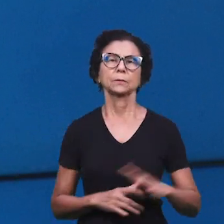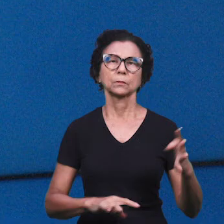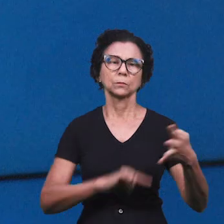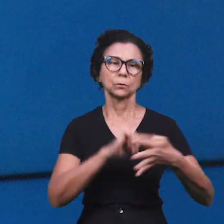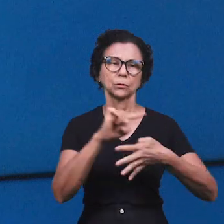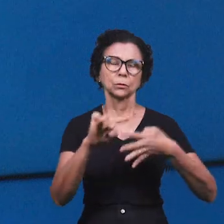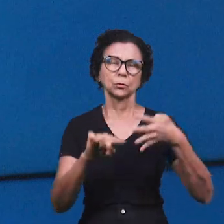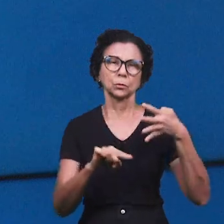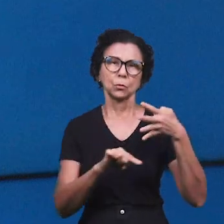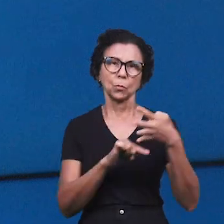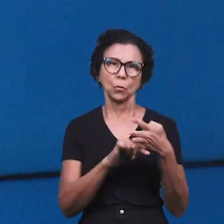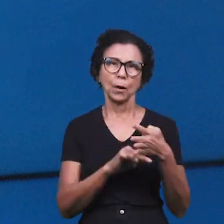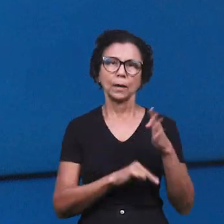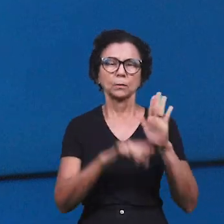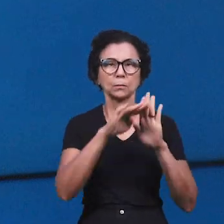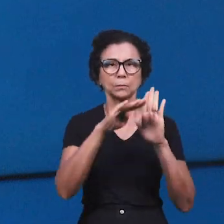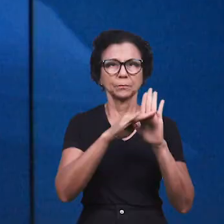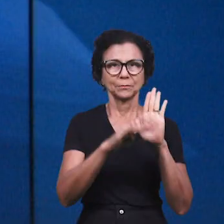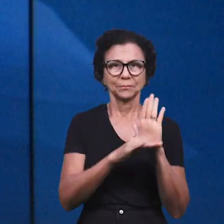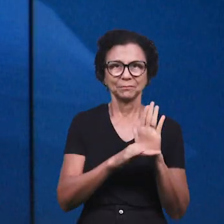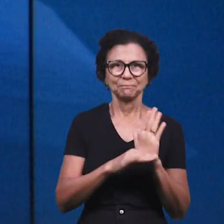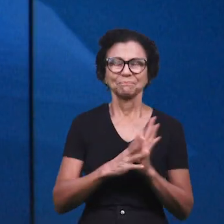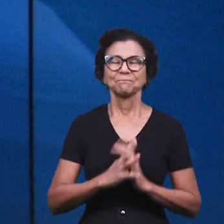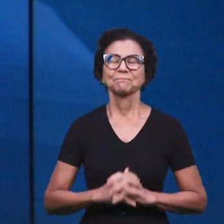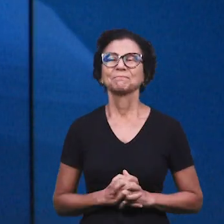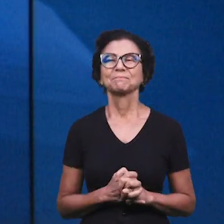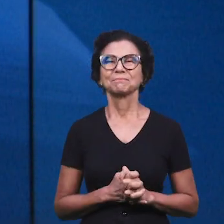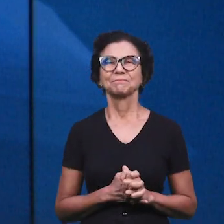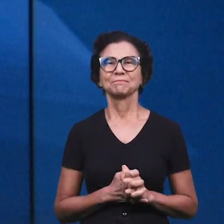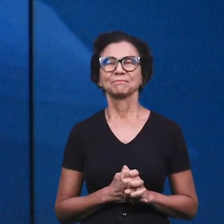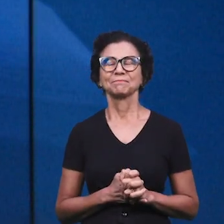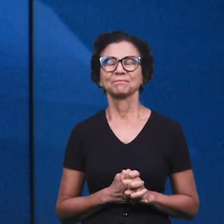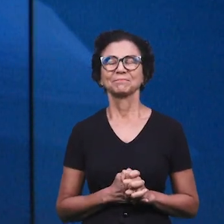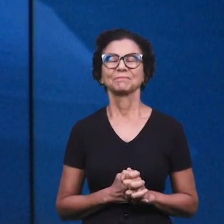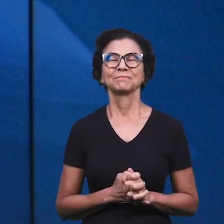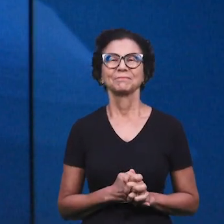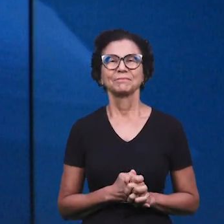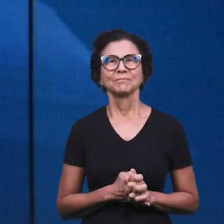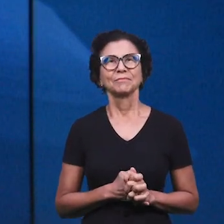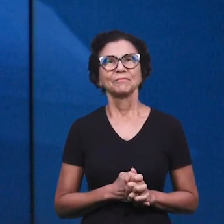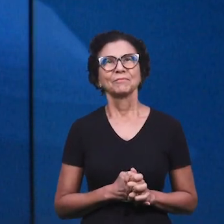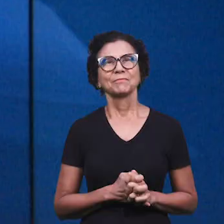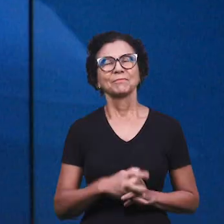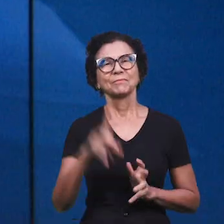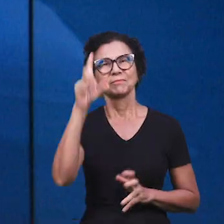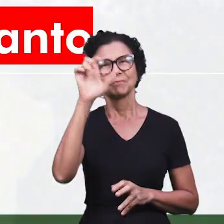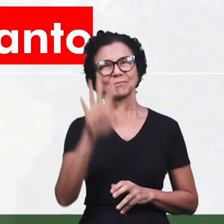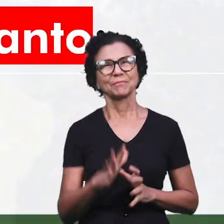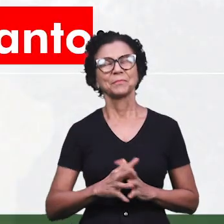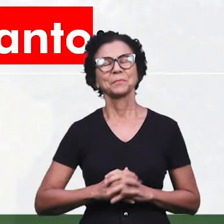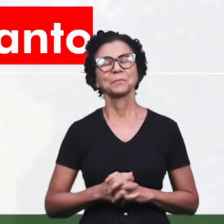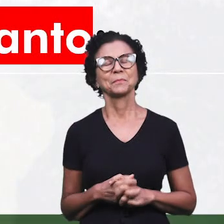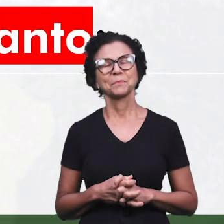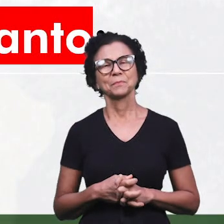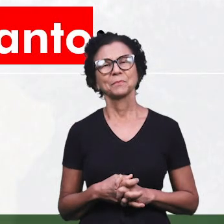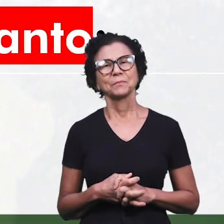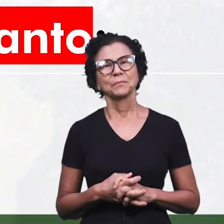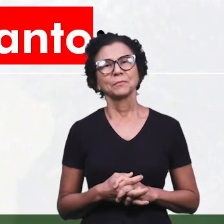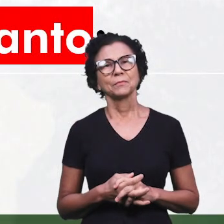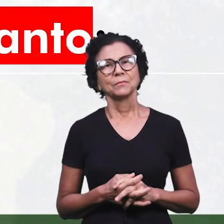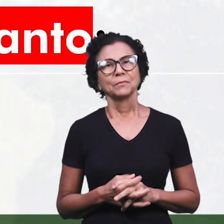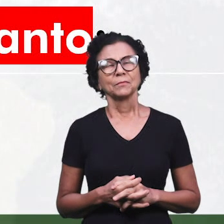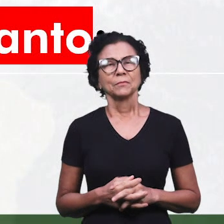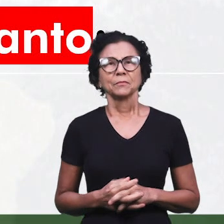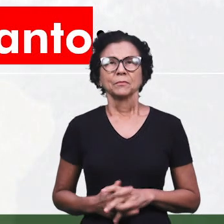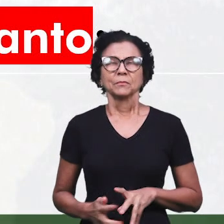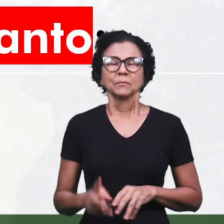pelos nossos irmãos, que Deus abençoe. Sim, irmãos, continuando, né? Vamos agora para a terceira pergunta. E a terceira pergunta diz assim,